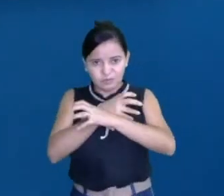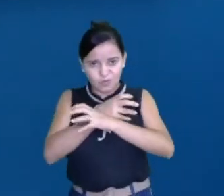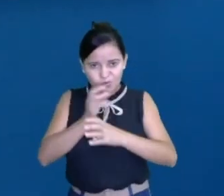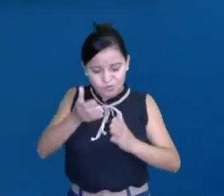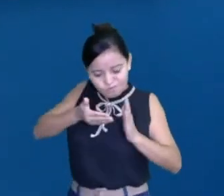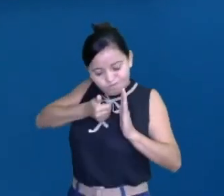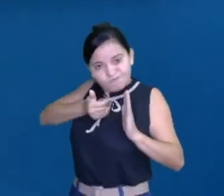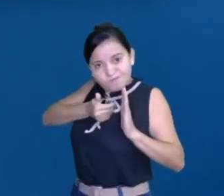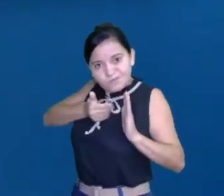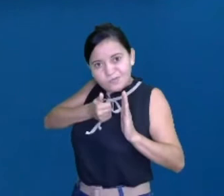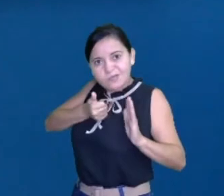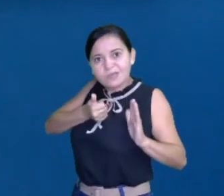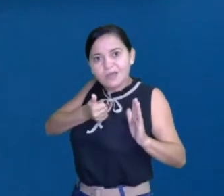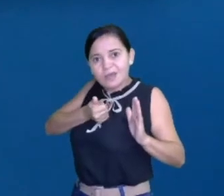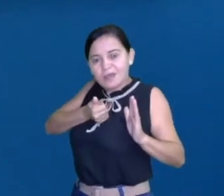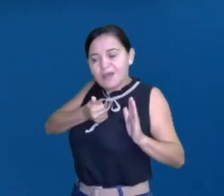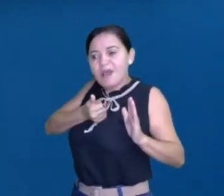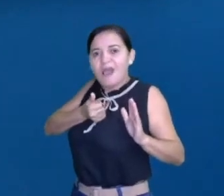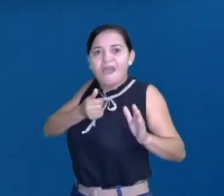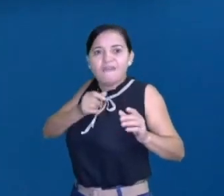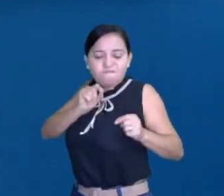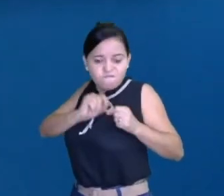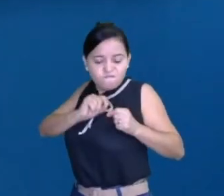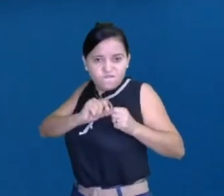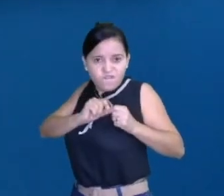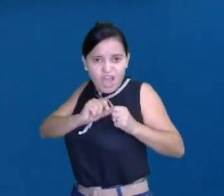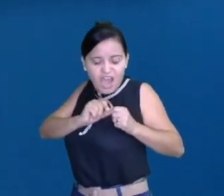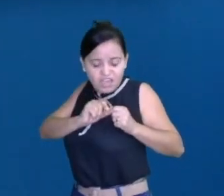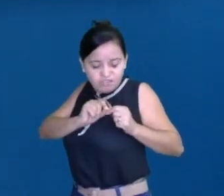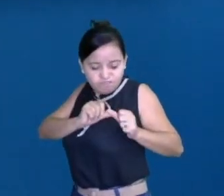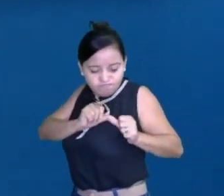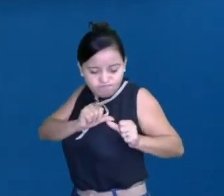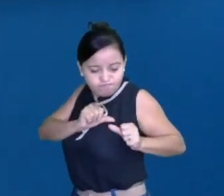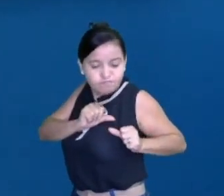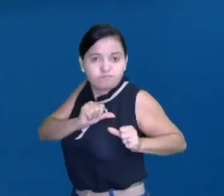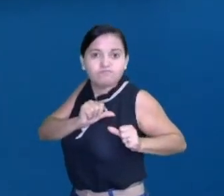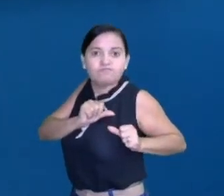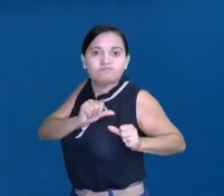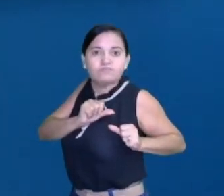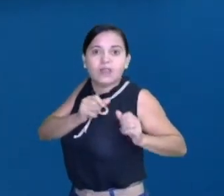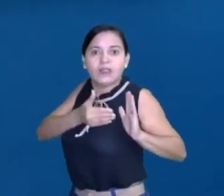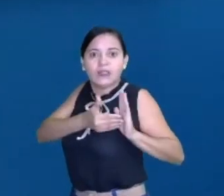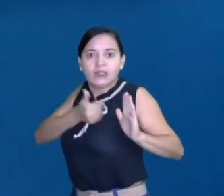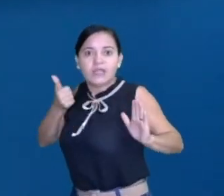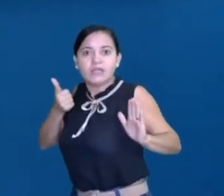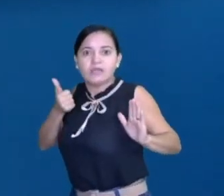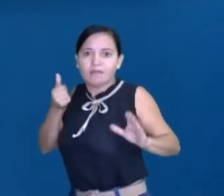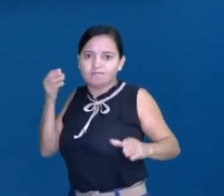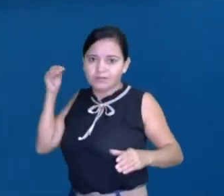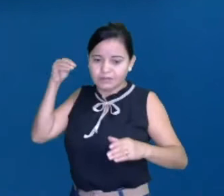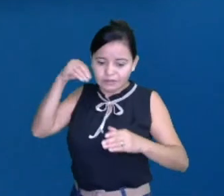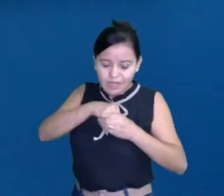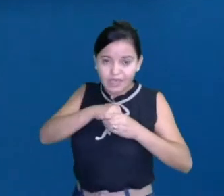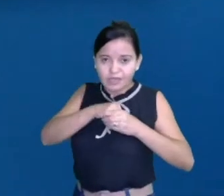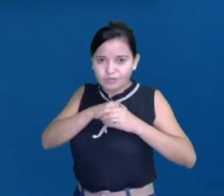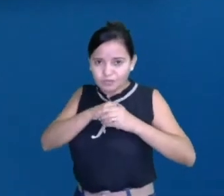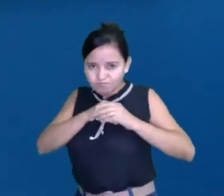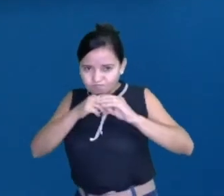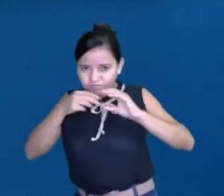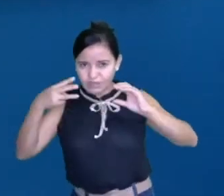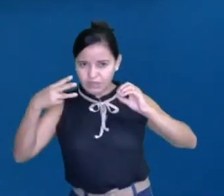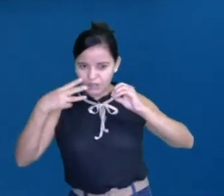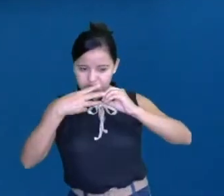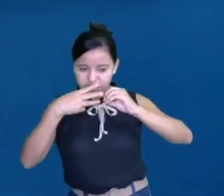essa medula óssea, e esse retirado que ele tira, esse puncionado, está cheio de células tronco que